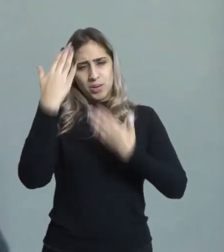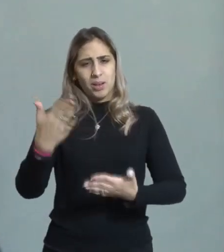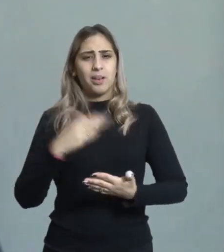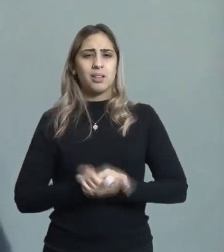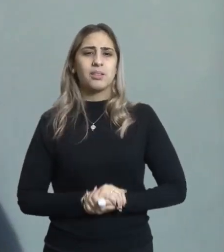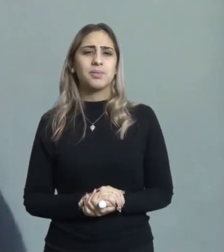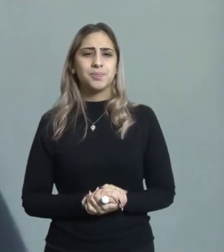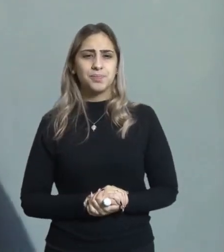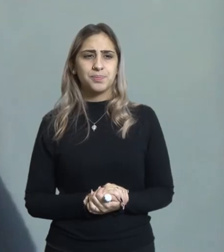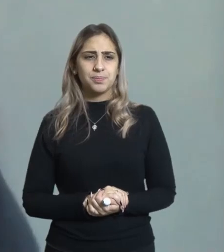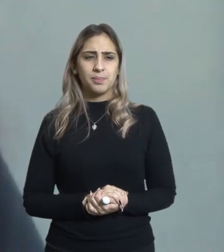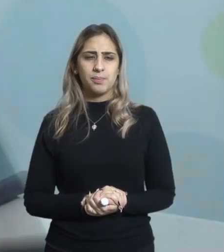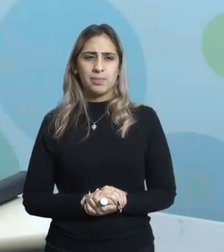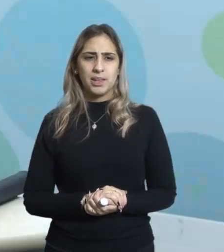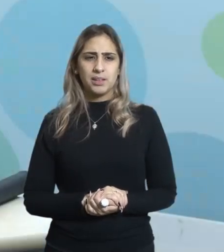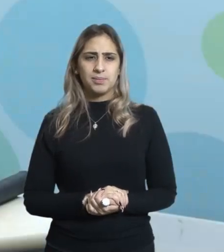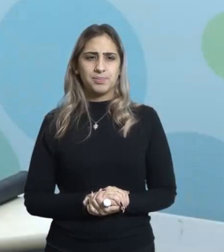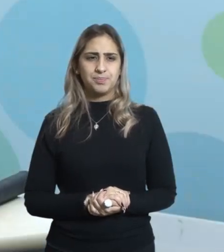obrigada.